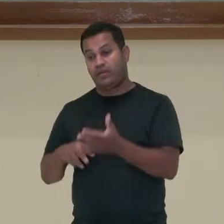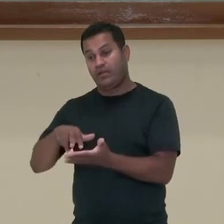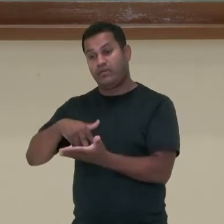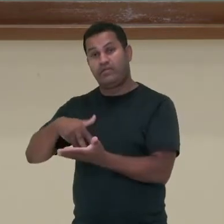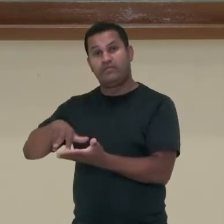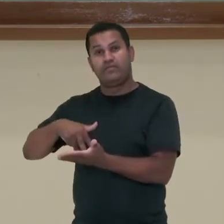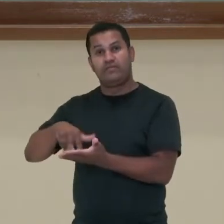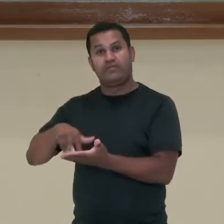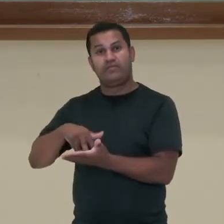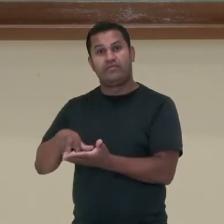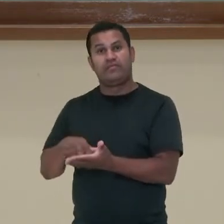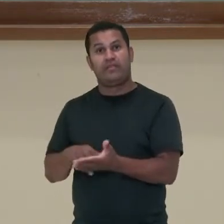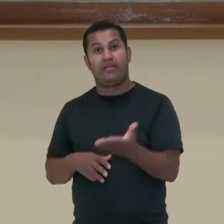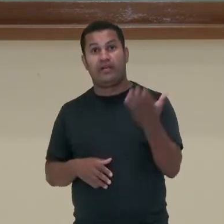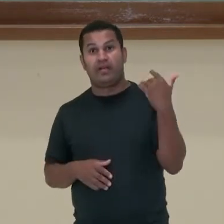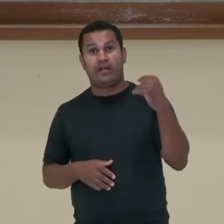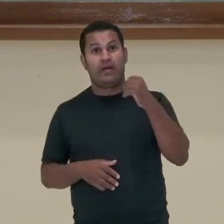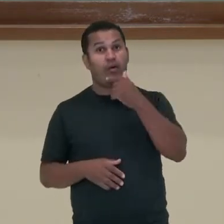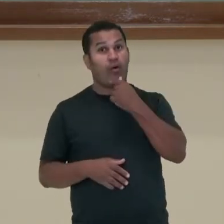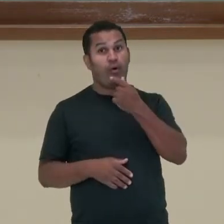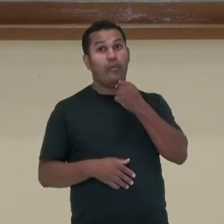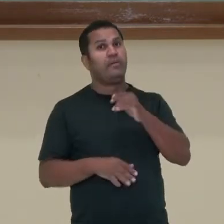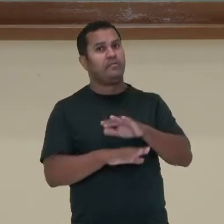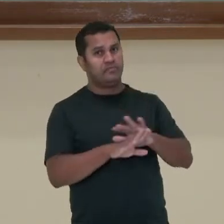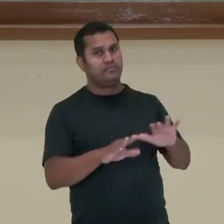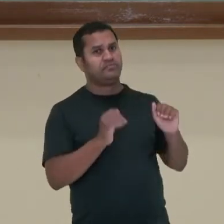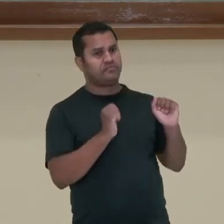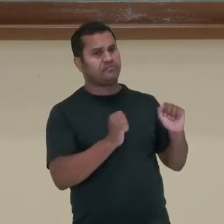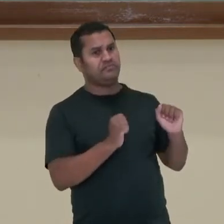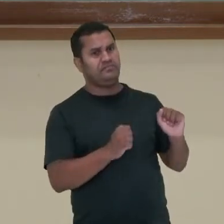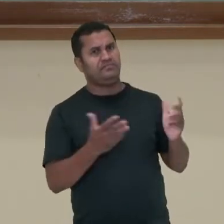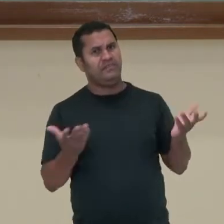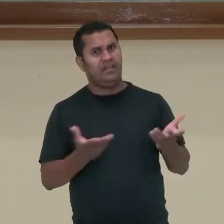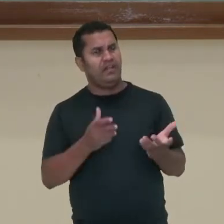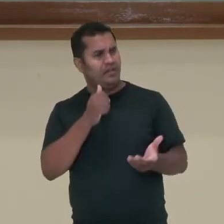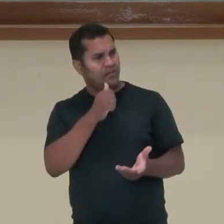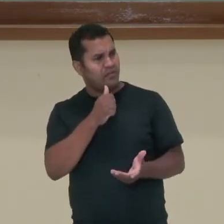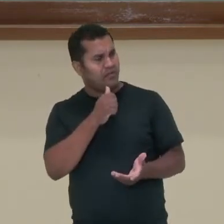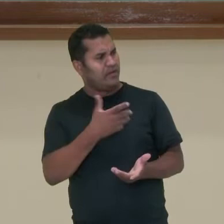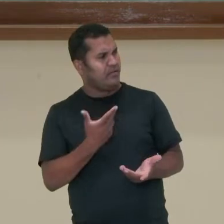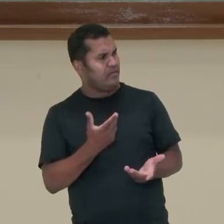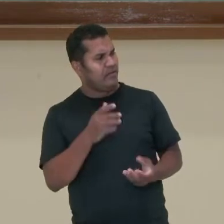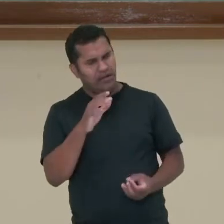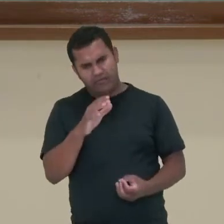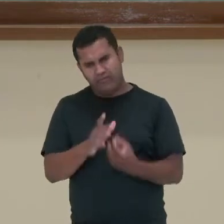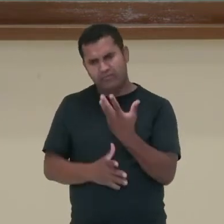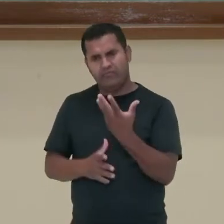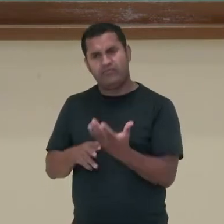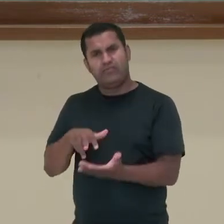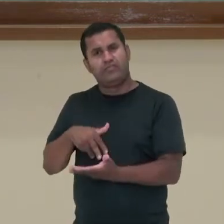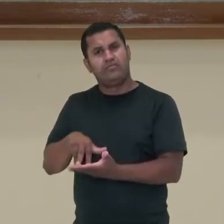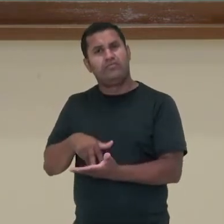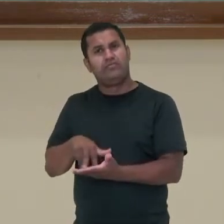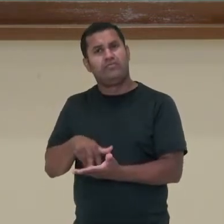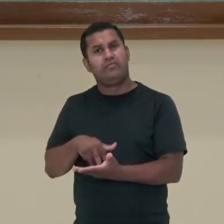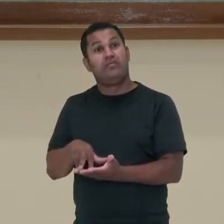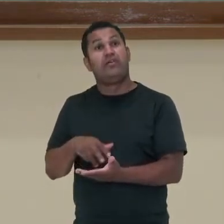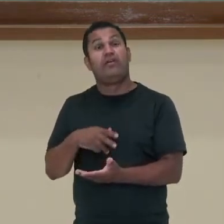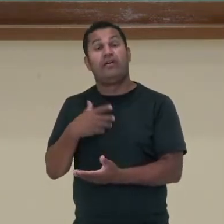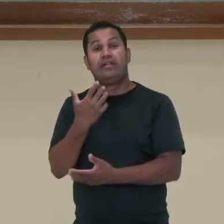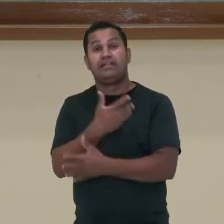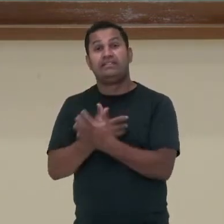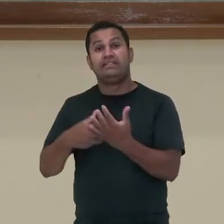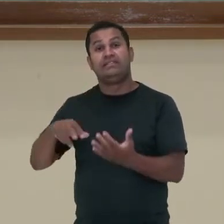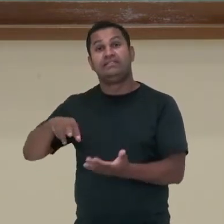Somente o homem podia fazer charrou, agora a mulher podia fazer também. E as mulheres começaram a ganhar dinheiro, se tornando dançarinas profissionais.